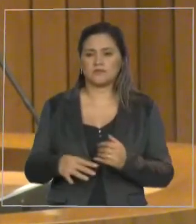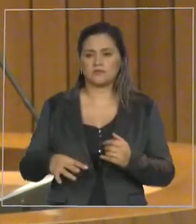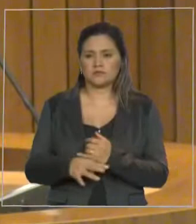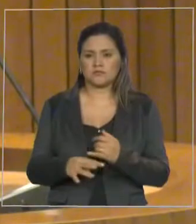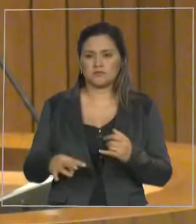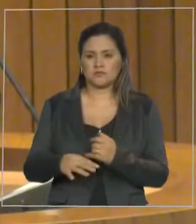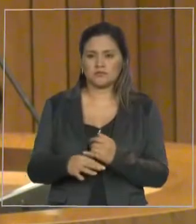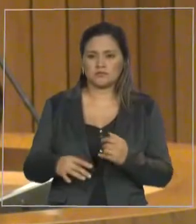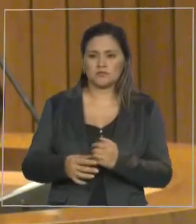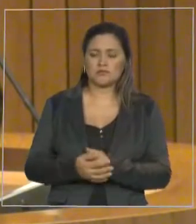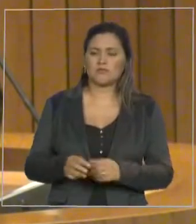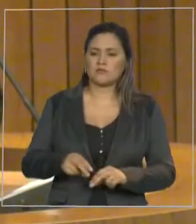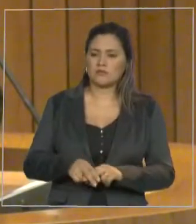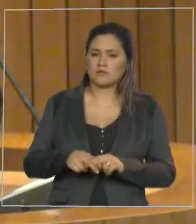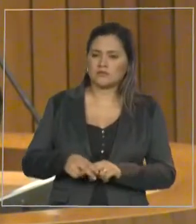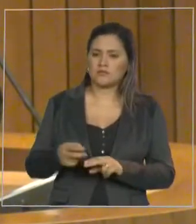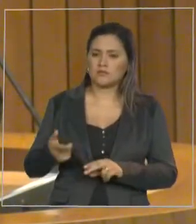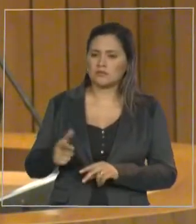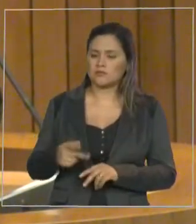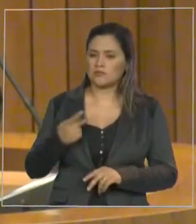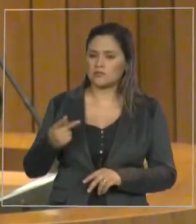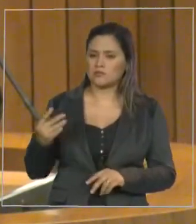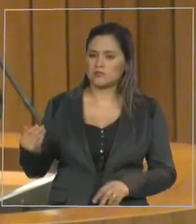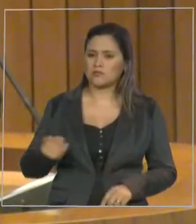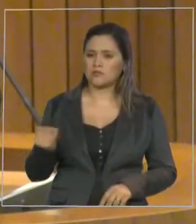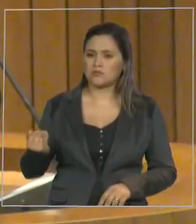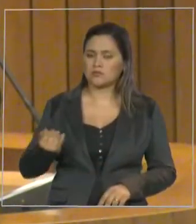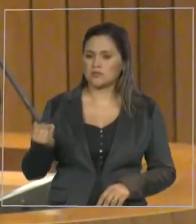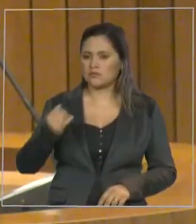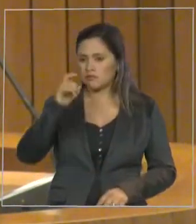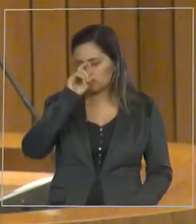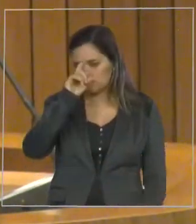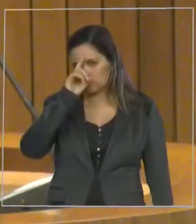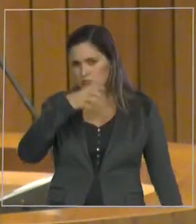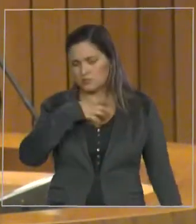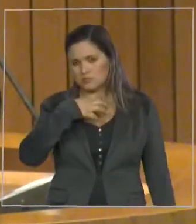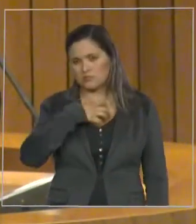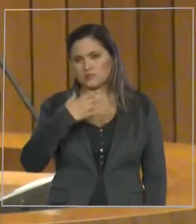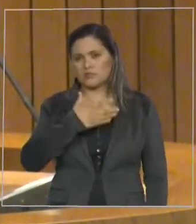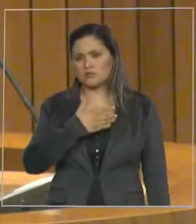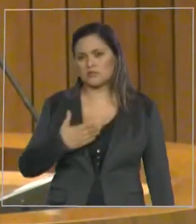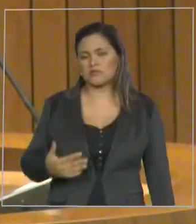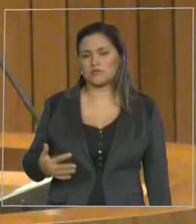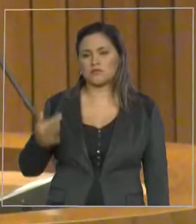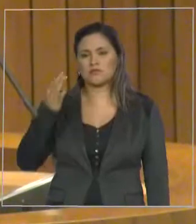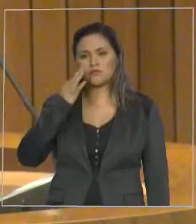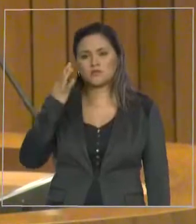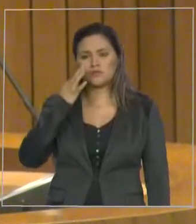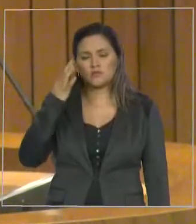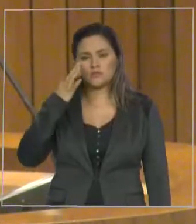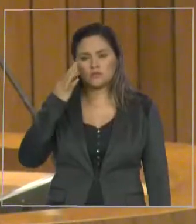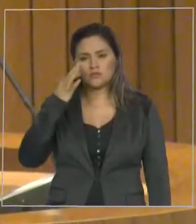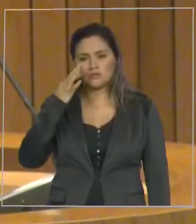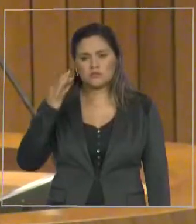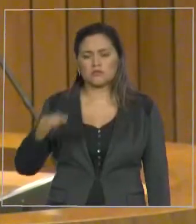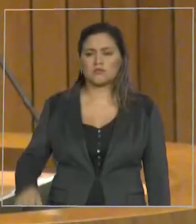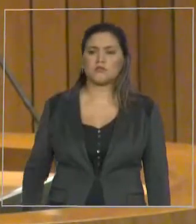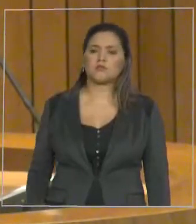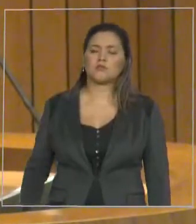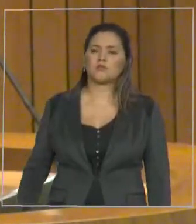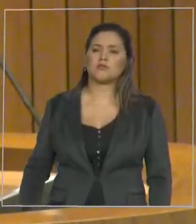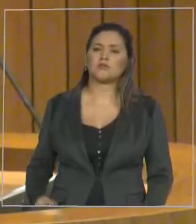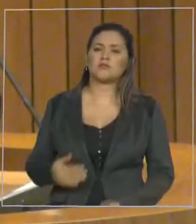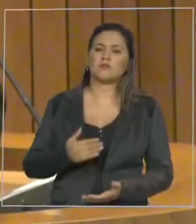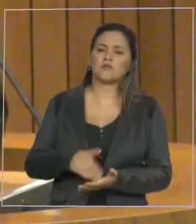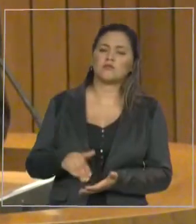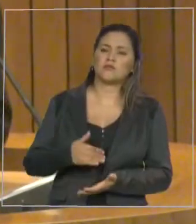quero ressaltar a importância daquele hospital e da sensibilidade do governador Flávio Dino e do secretário Carlos